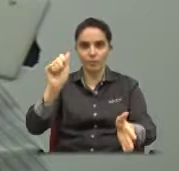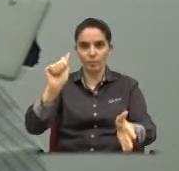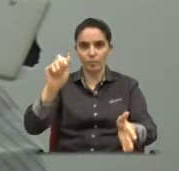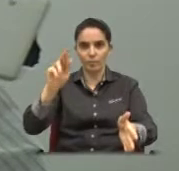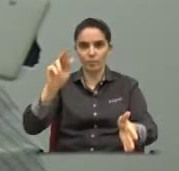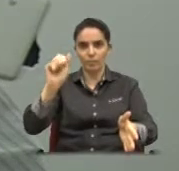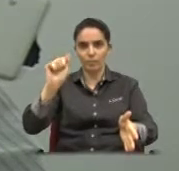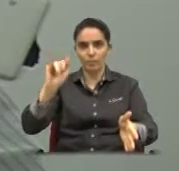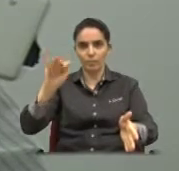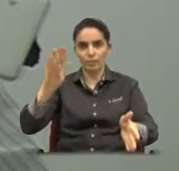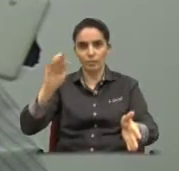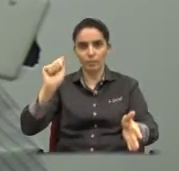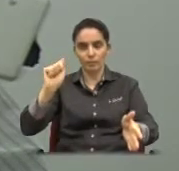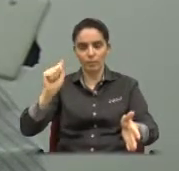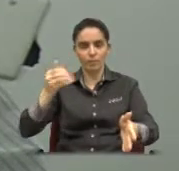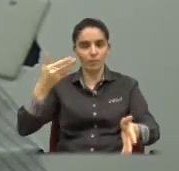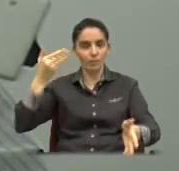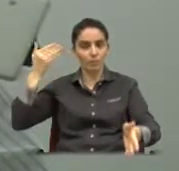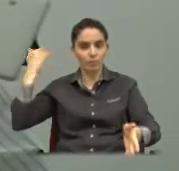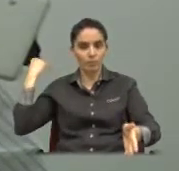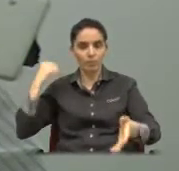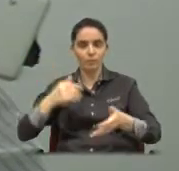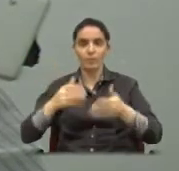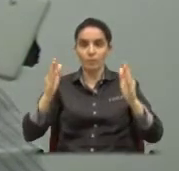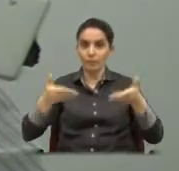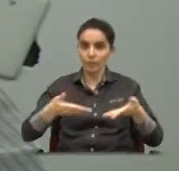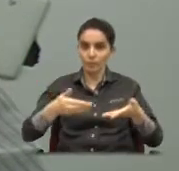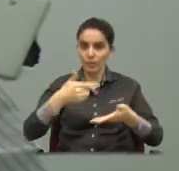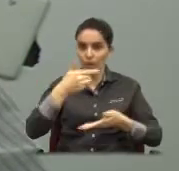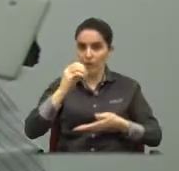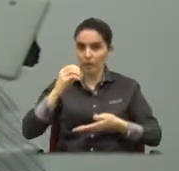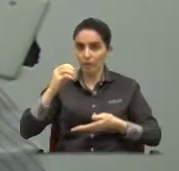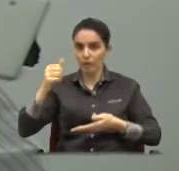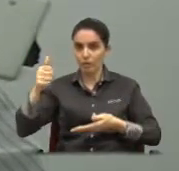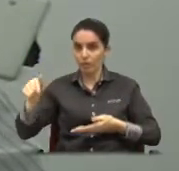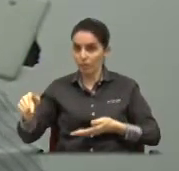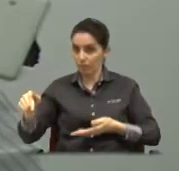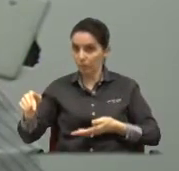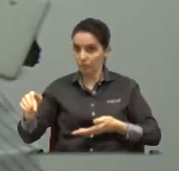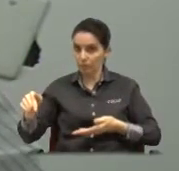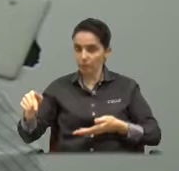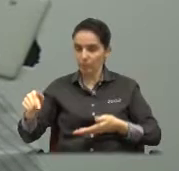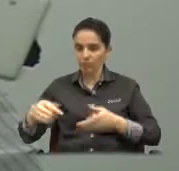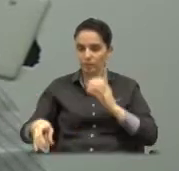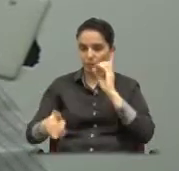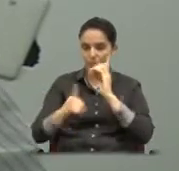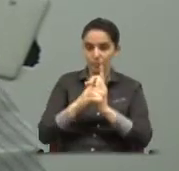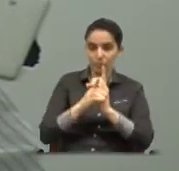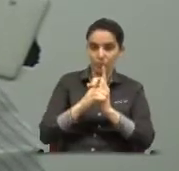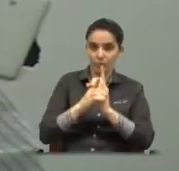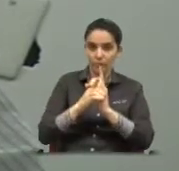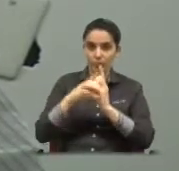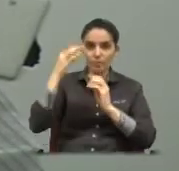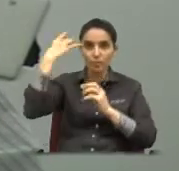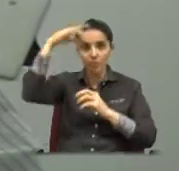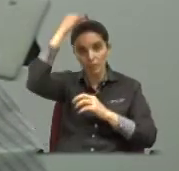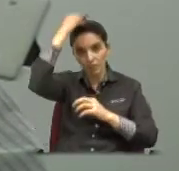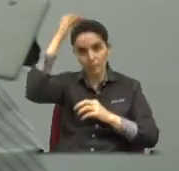1717. Portanto, agora em 2017, o encontro da imagem completa 300